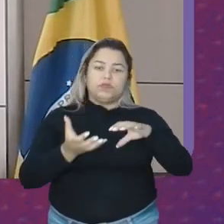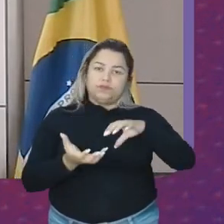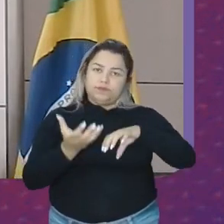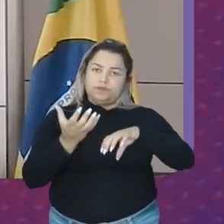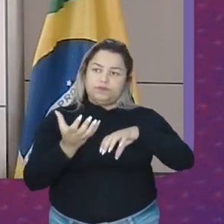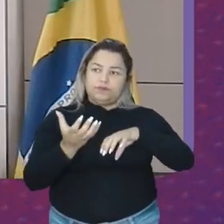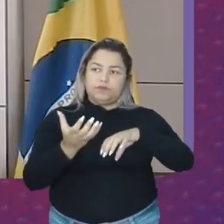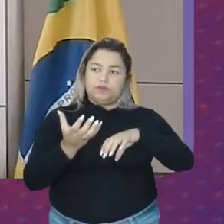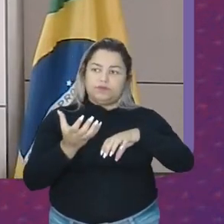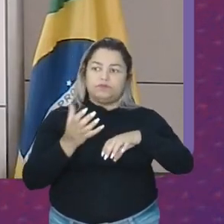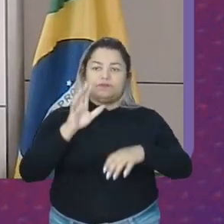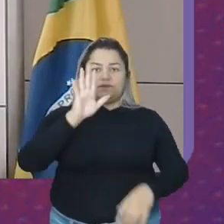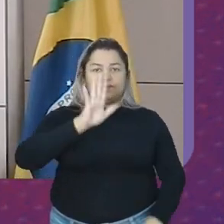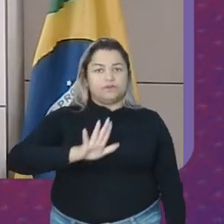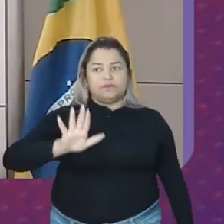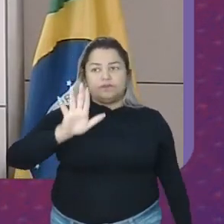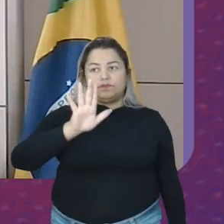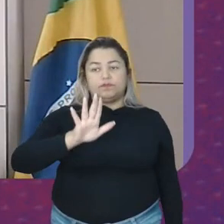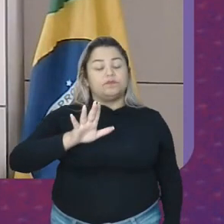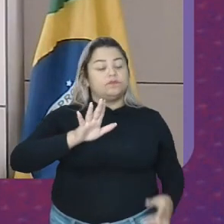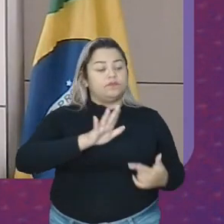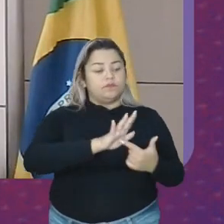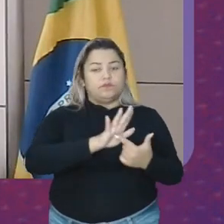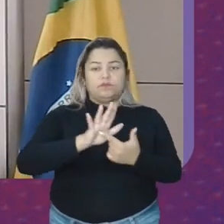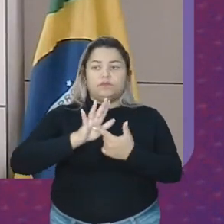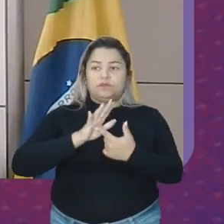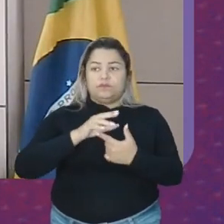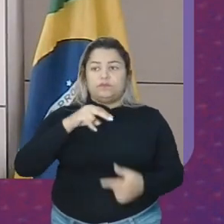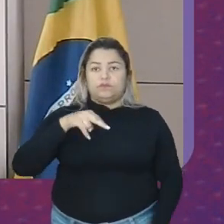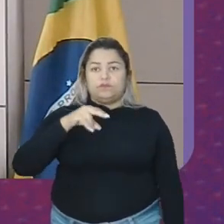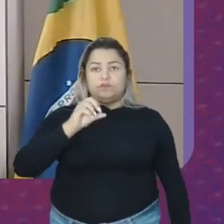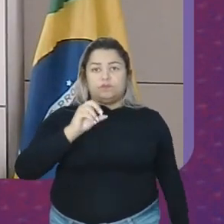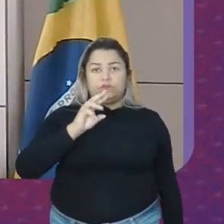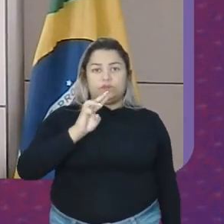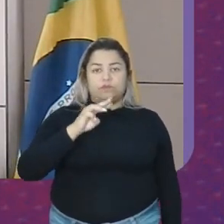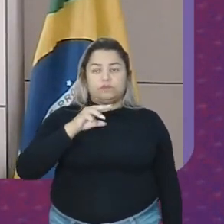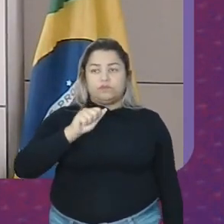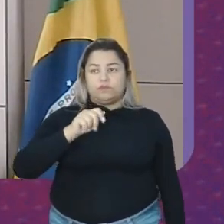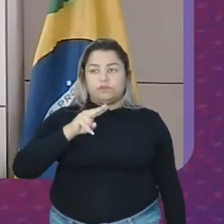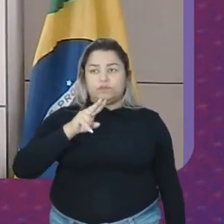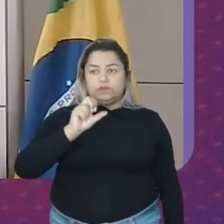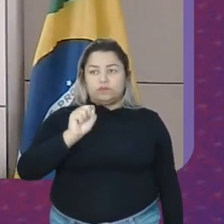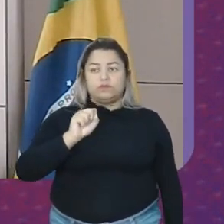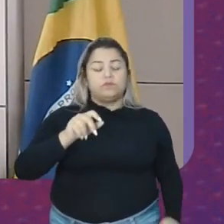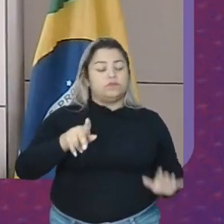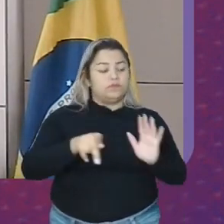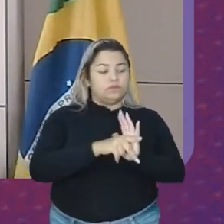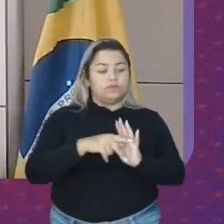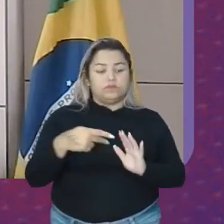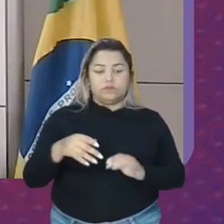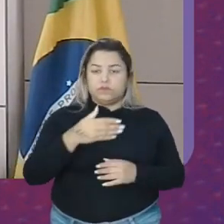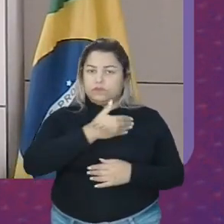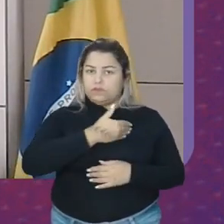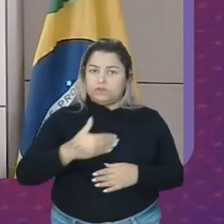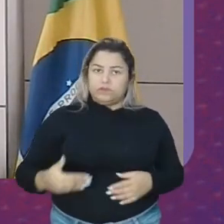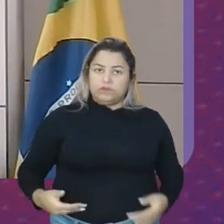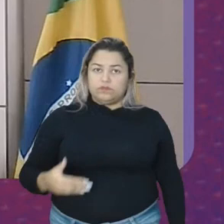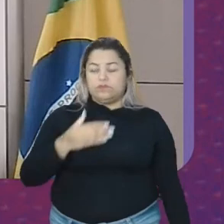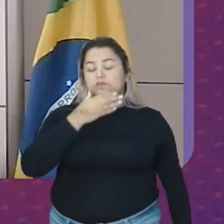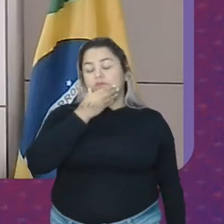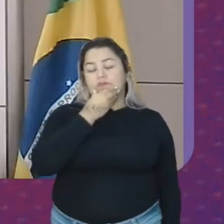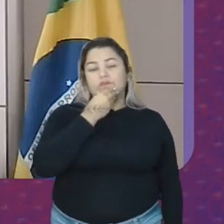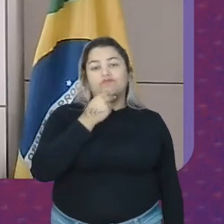Nacional. Nós podemos apresentar normativos do próprio governo do presidente Lula para o